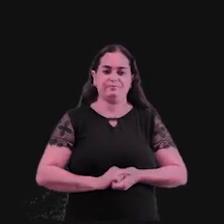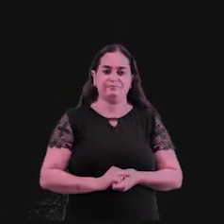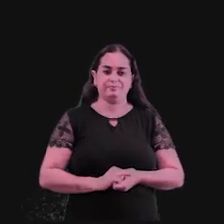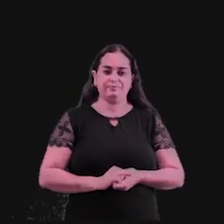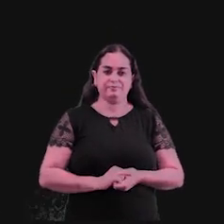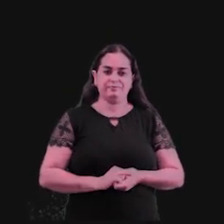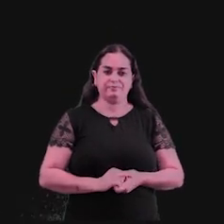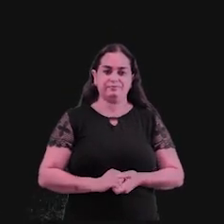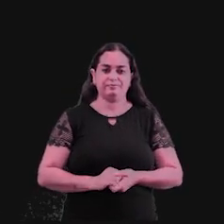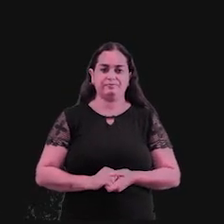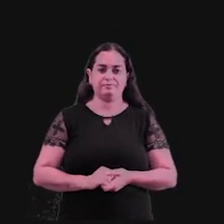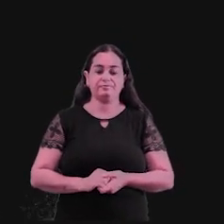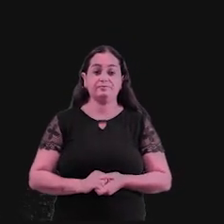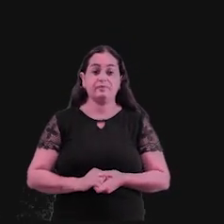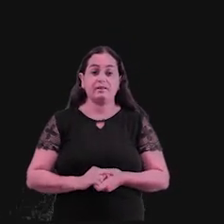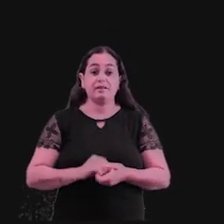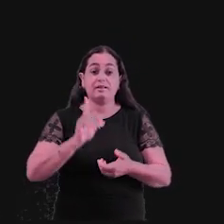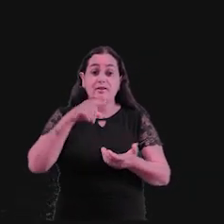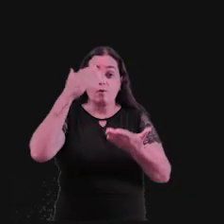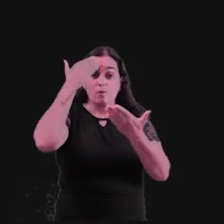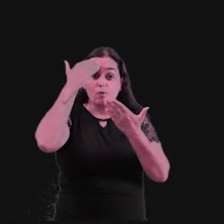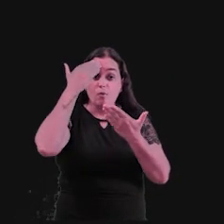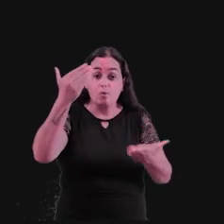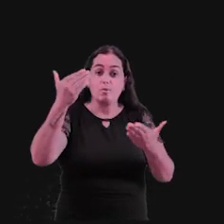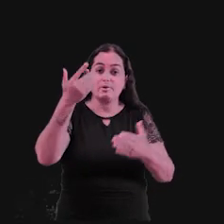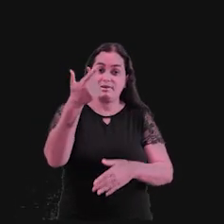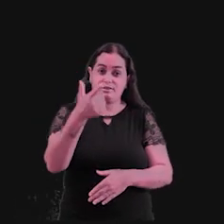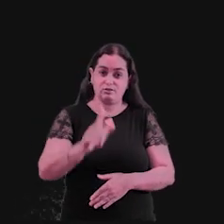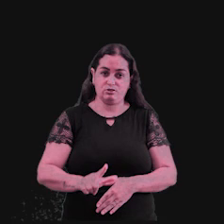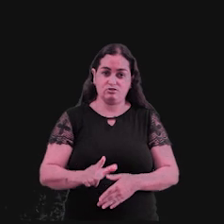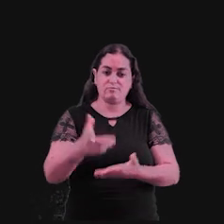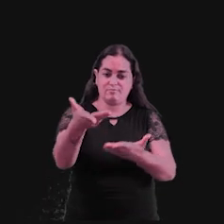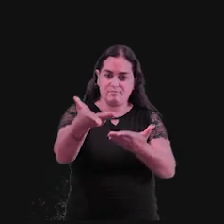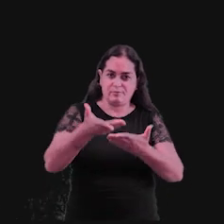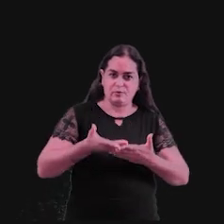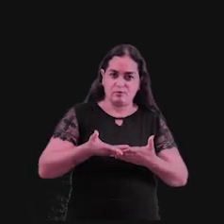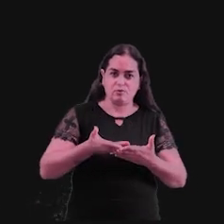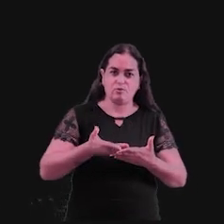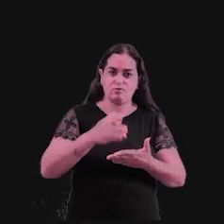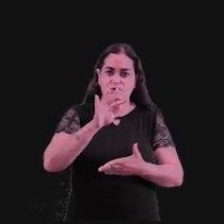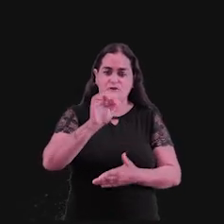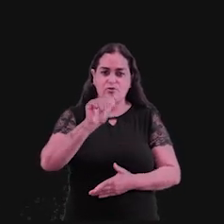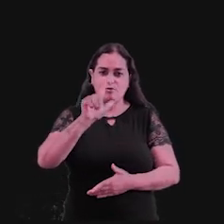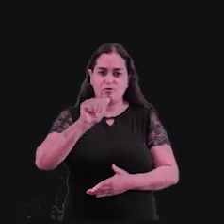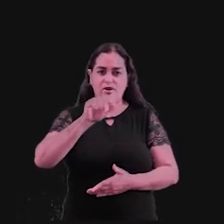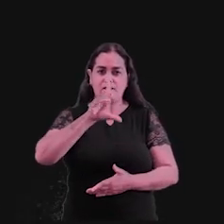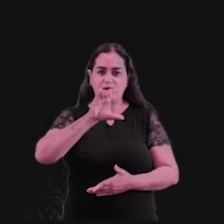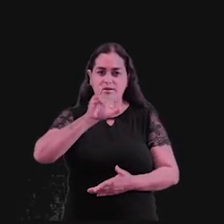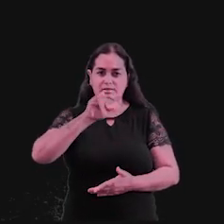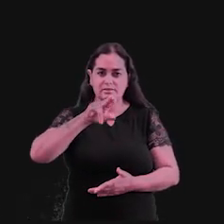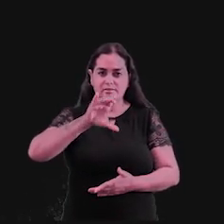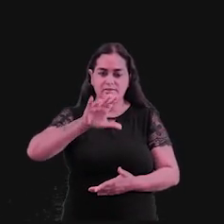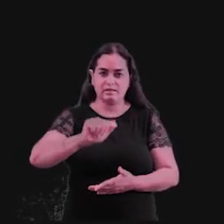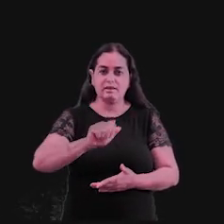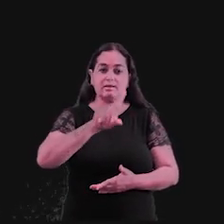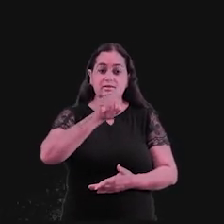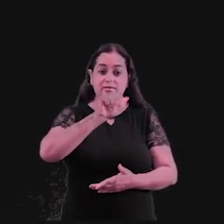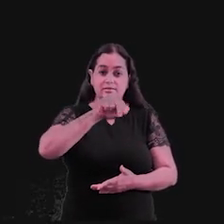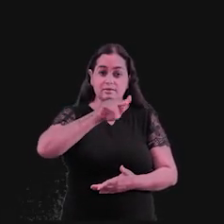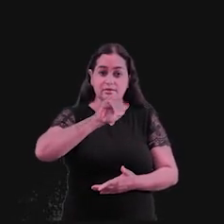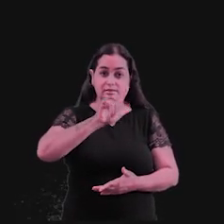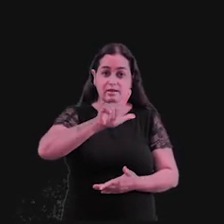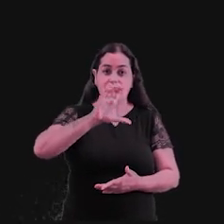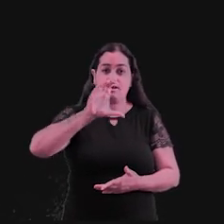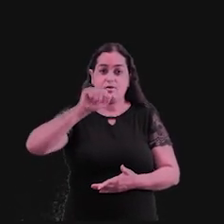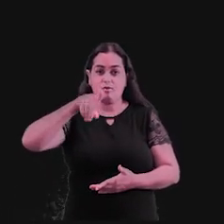Então, muito obrigada de novo pelo convite do Nono Fala Ciência, Daniel, Camila, sempre um prazer ver vocês, né? A